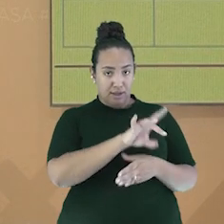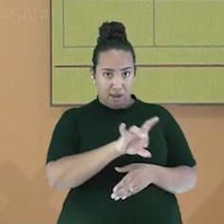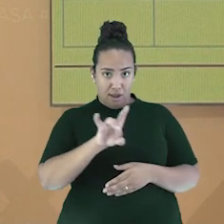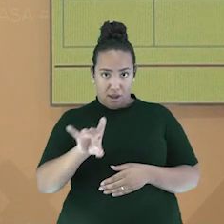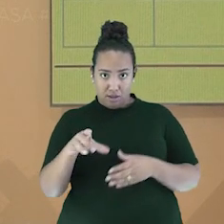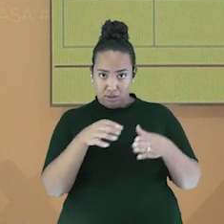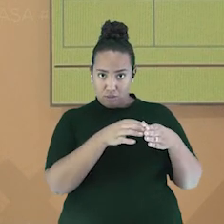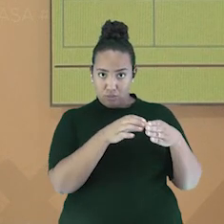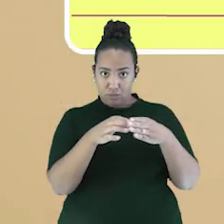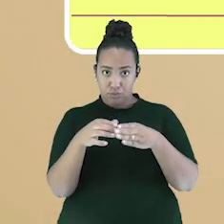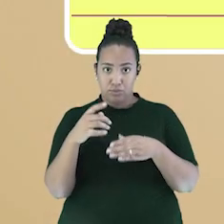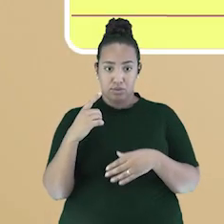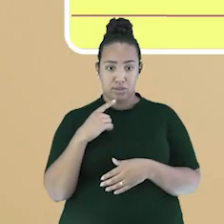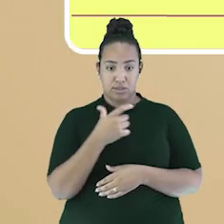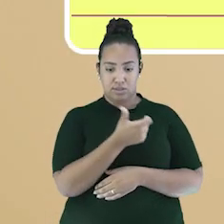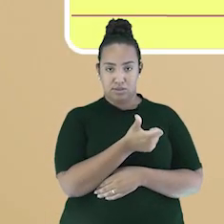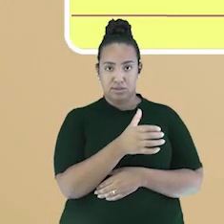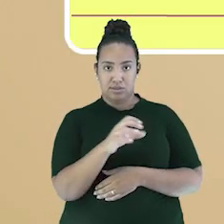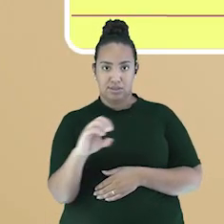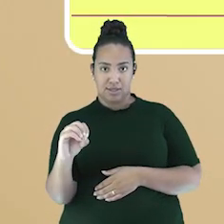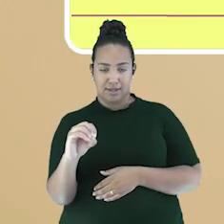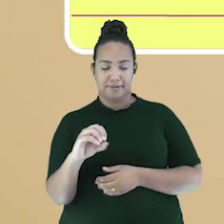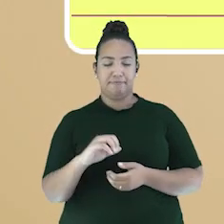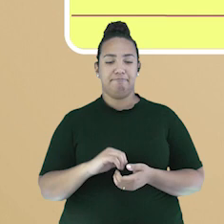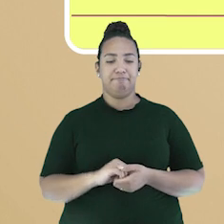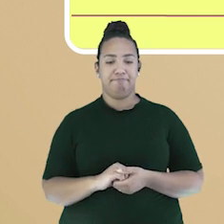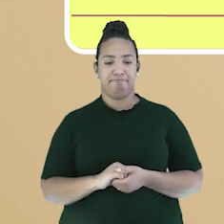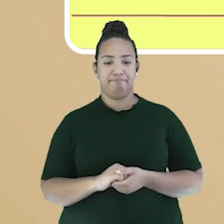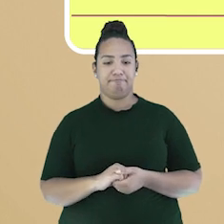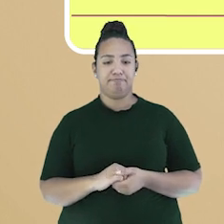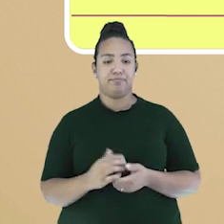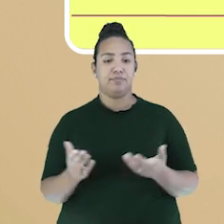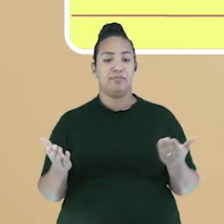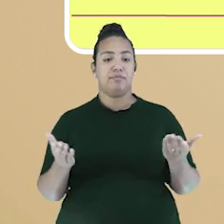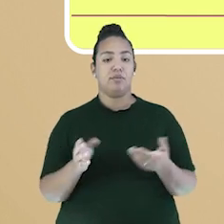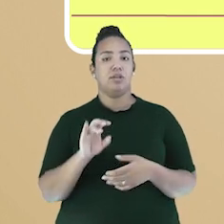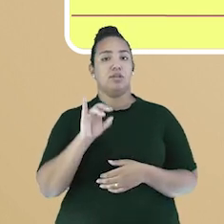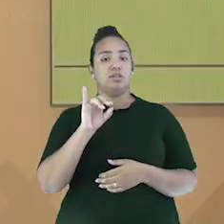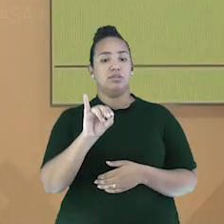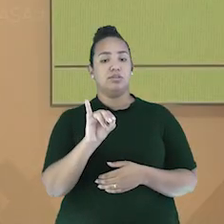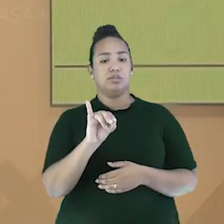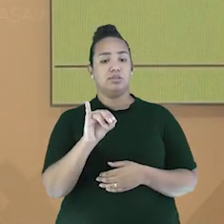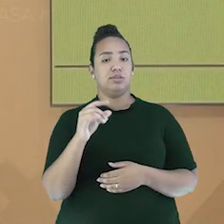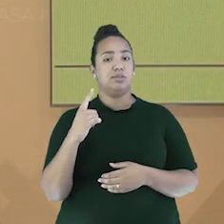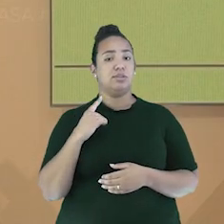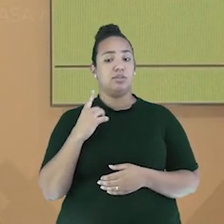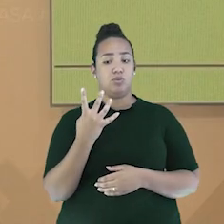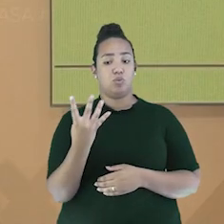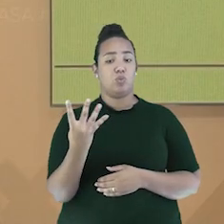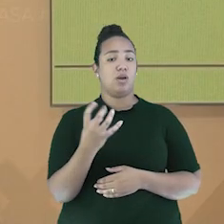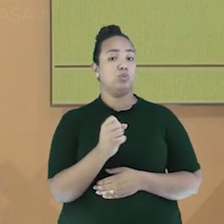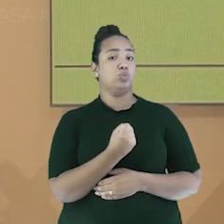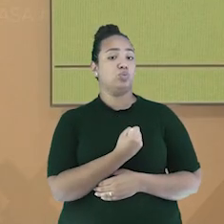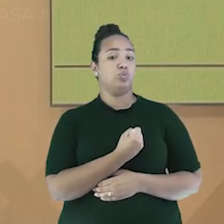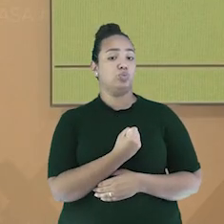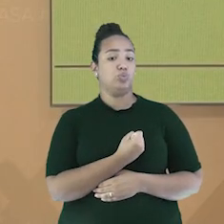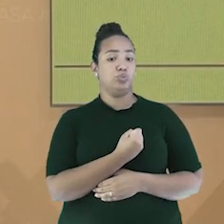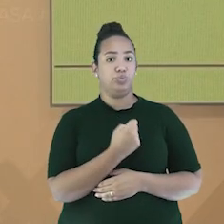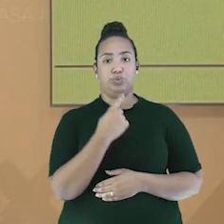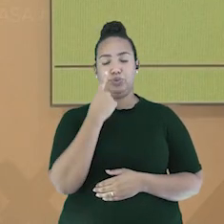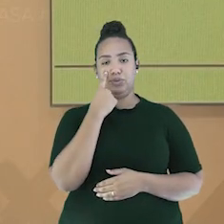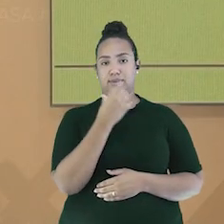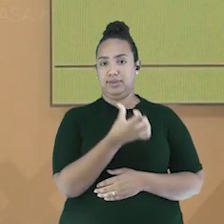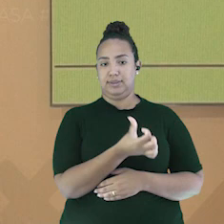700 unidades e se pegassemos mais um algarismo nessa sequência o algarismo 6